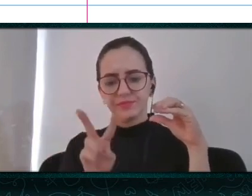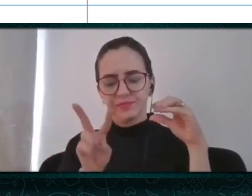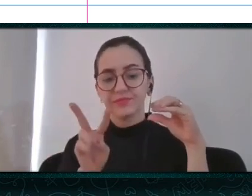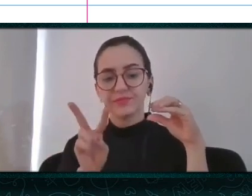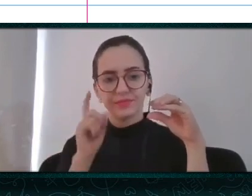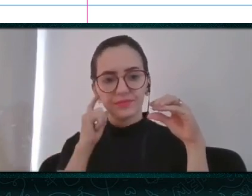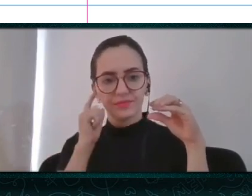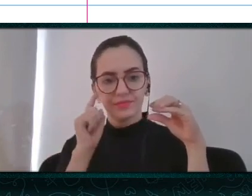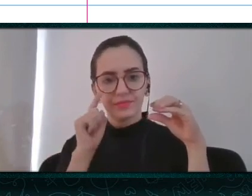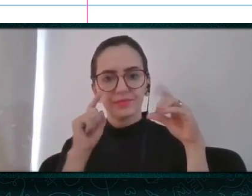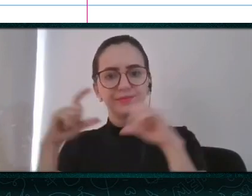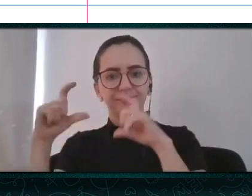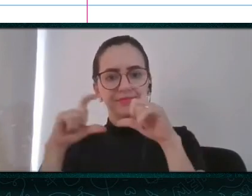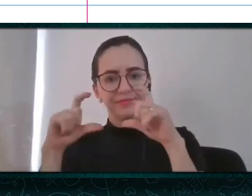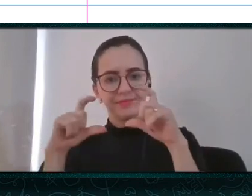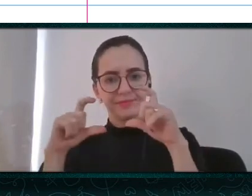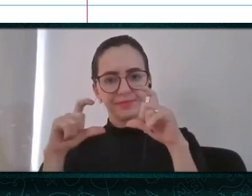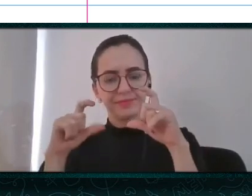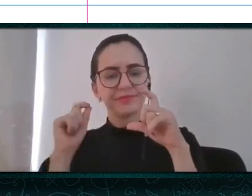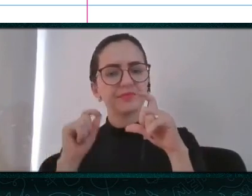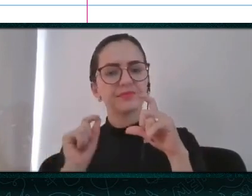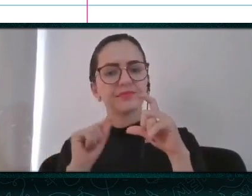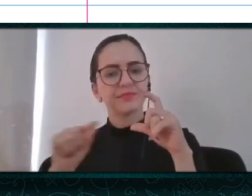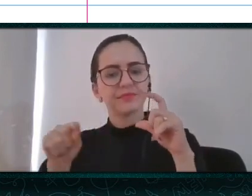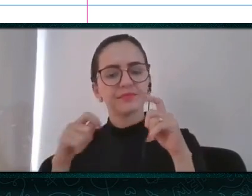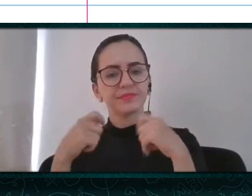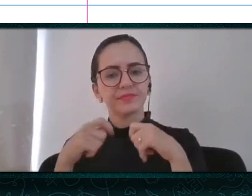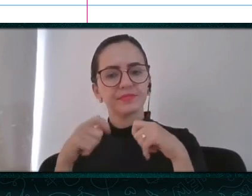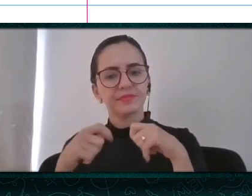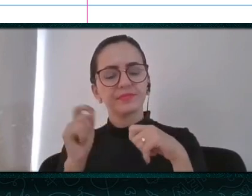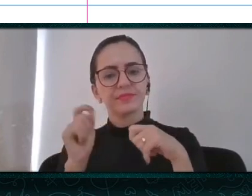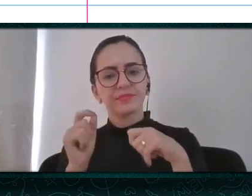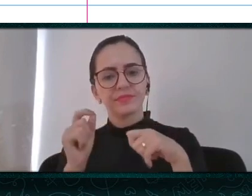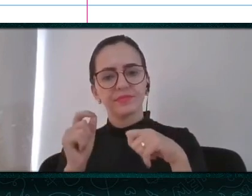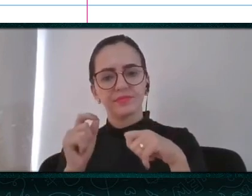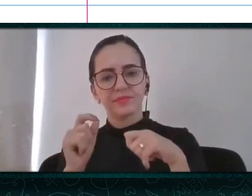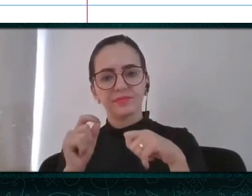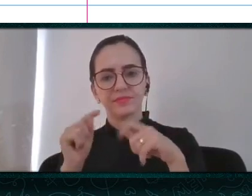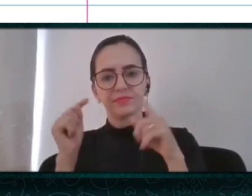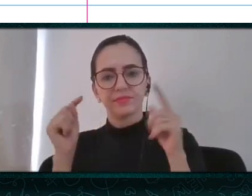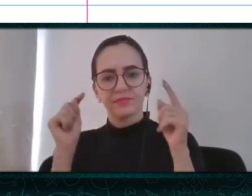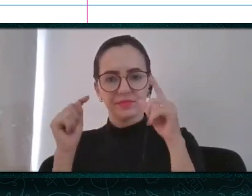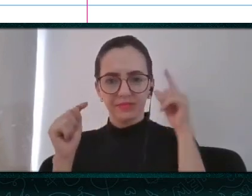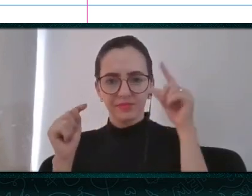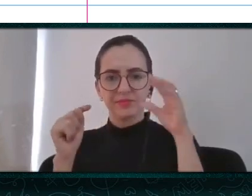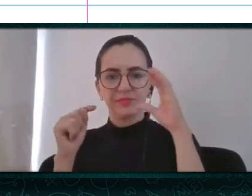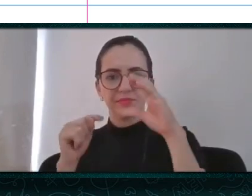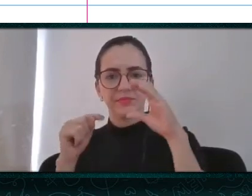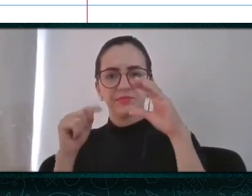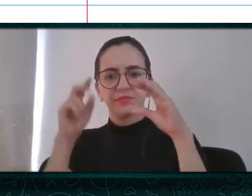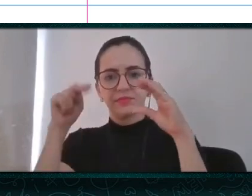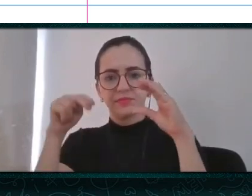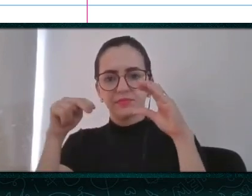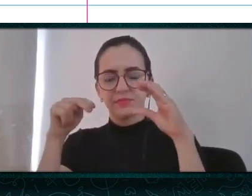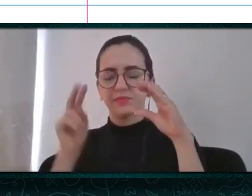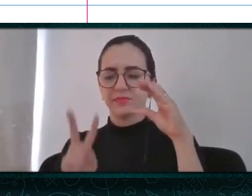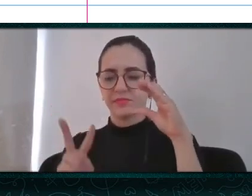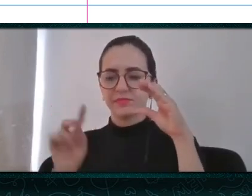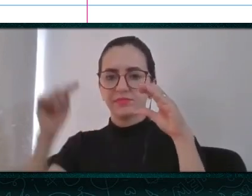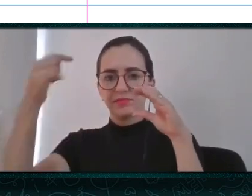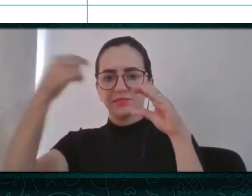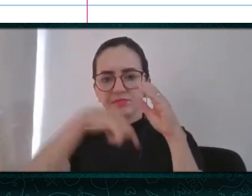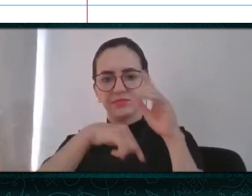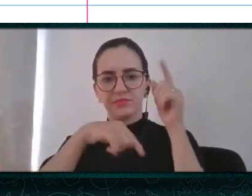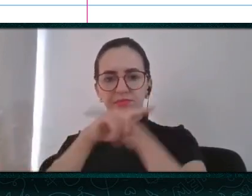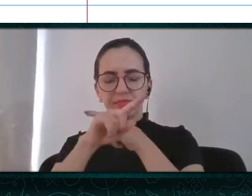essa fórmula, o que é que a gente faz nela? A gente faz literalmente esses cruzamentos que a gente faz aqui. E aí, quando eu faço esse cruzamento,